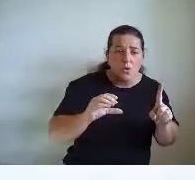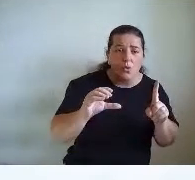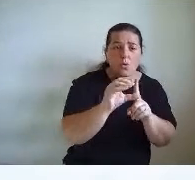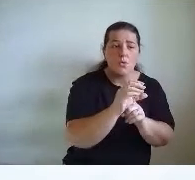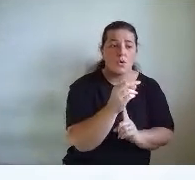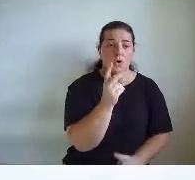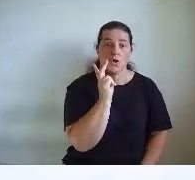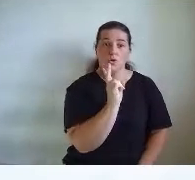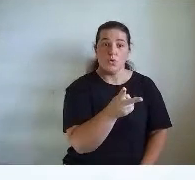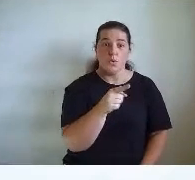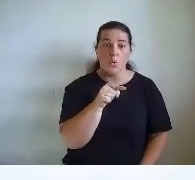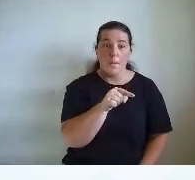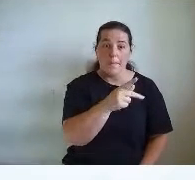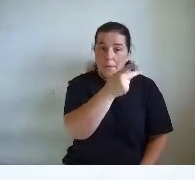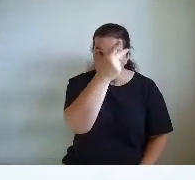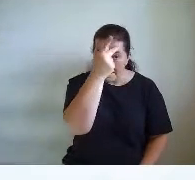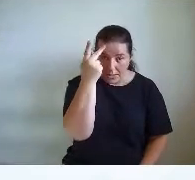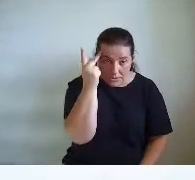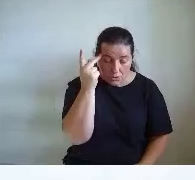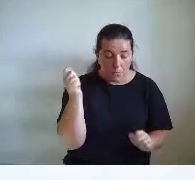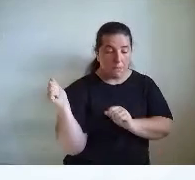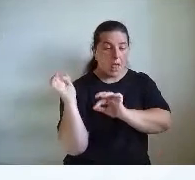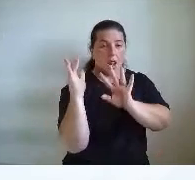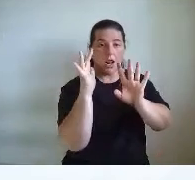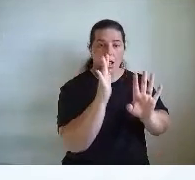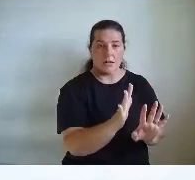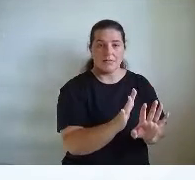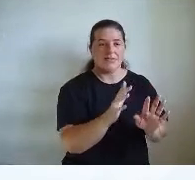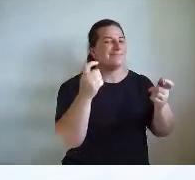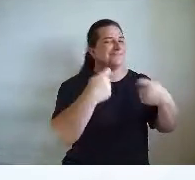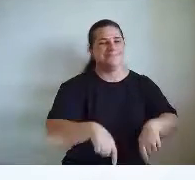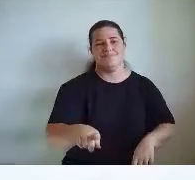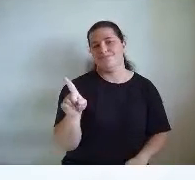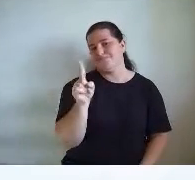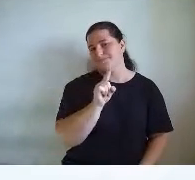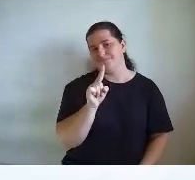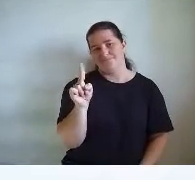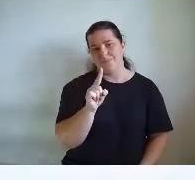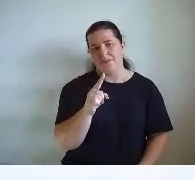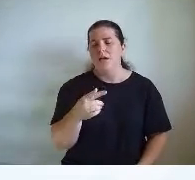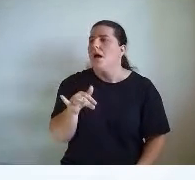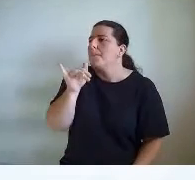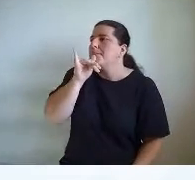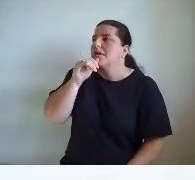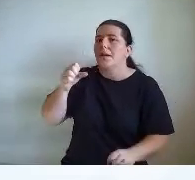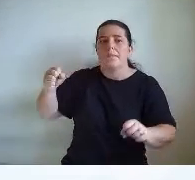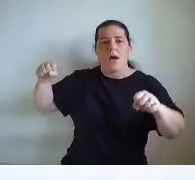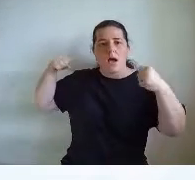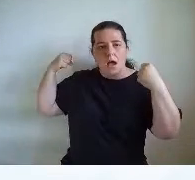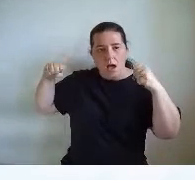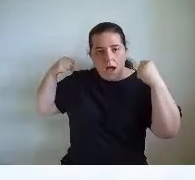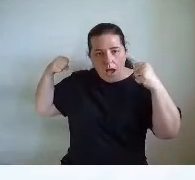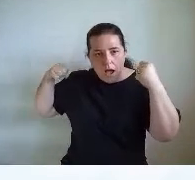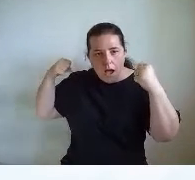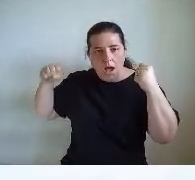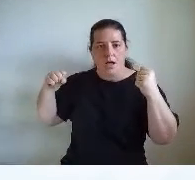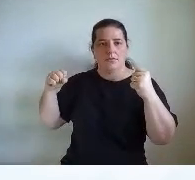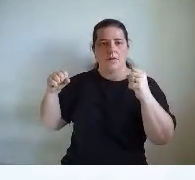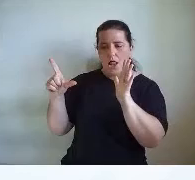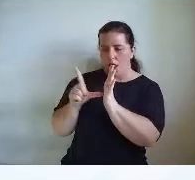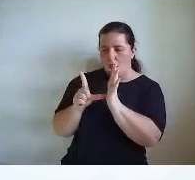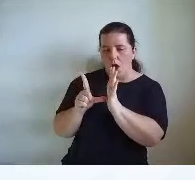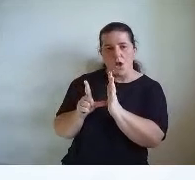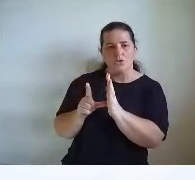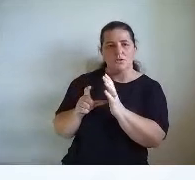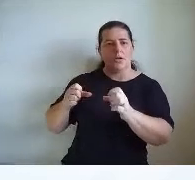pessoas, 1.000 pessoas, não há a menor necessidade. É preciso, por exemplo, que academias de ginástica continuem abertas? Obviamente que não, as pessoas podem realizar